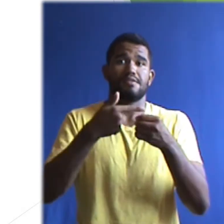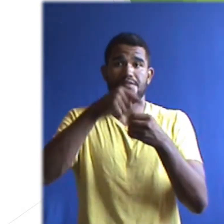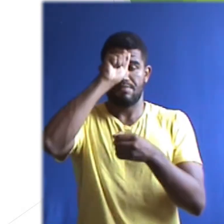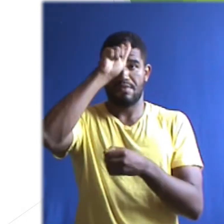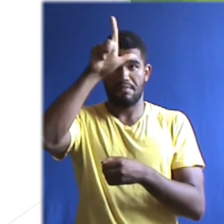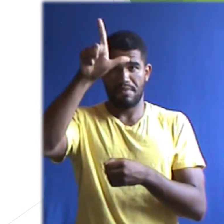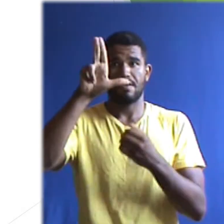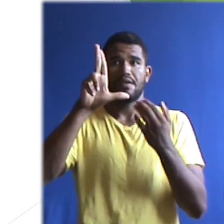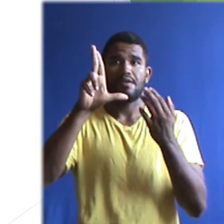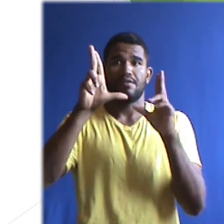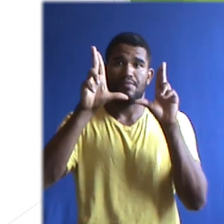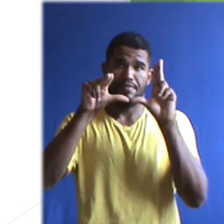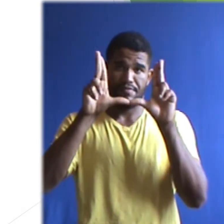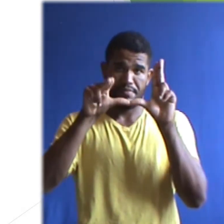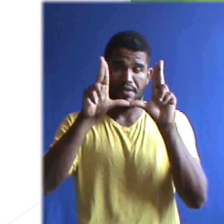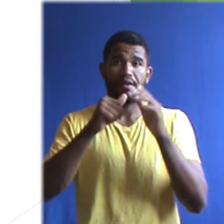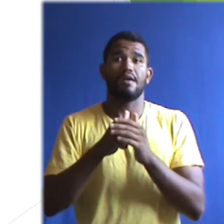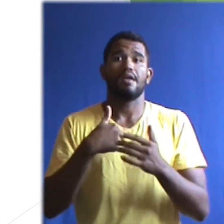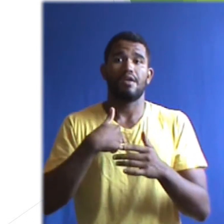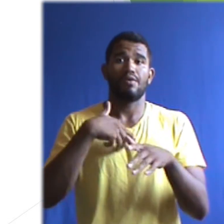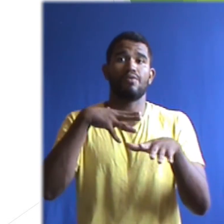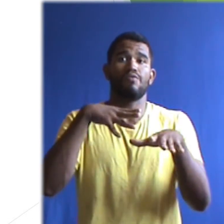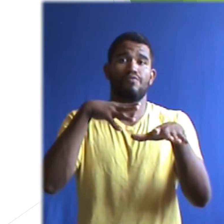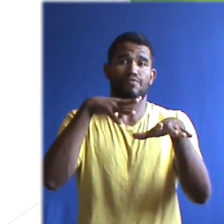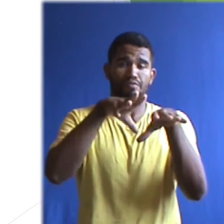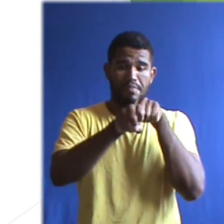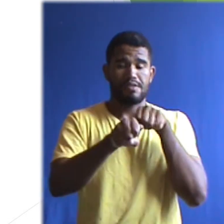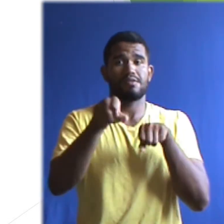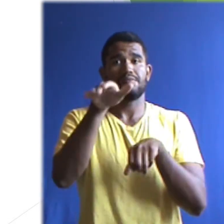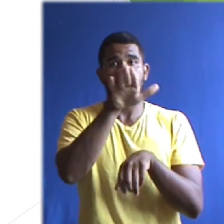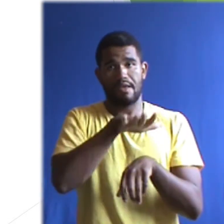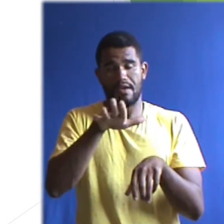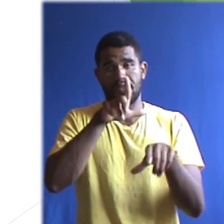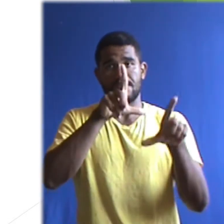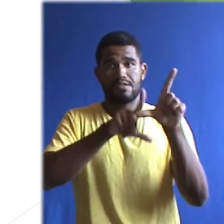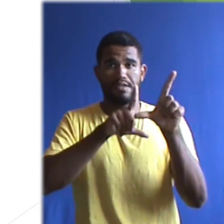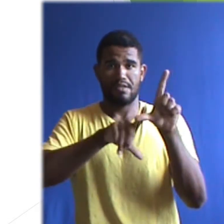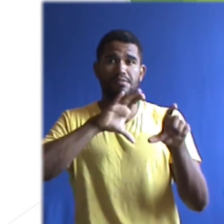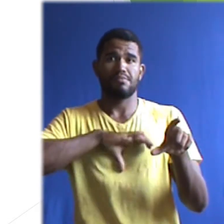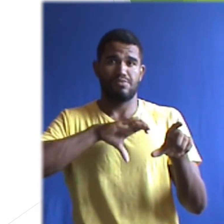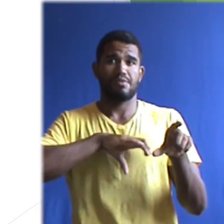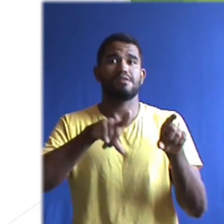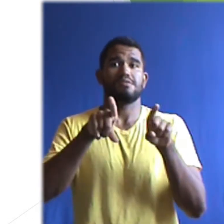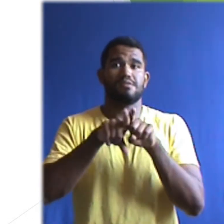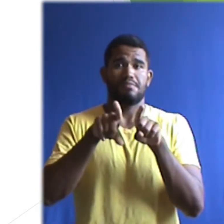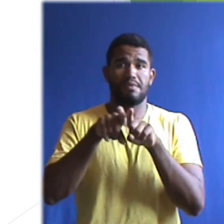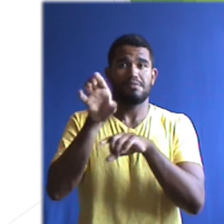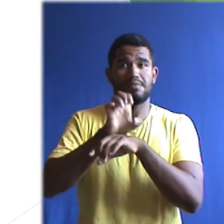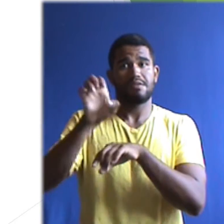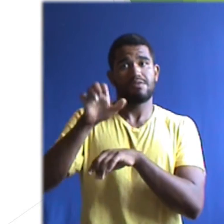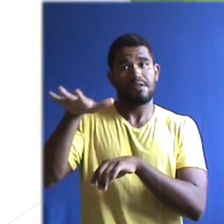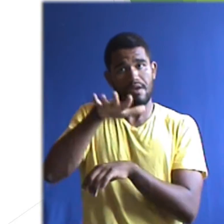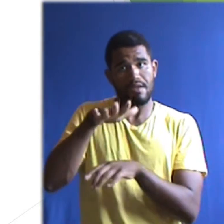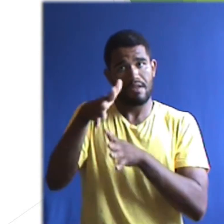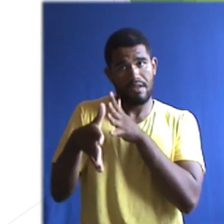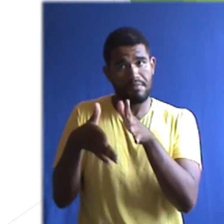na UFPA no campus de Altamira. Tenho graduação em Letras, especialização na área de Inclusão e